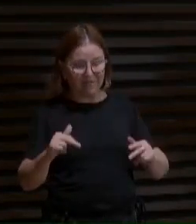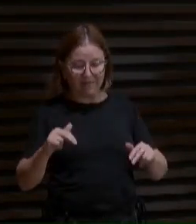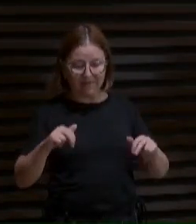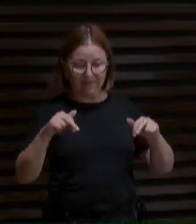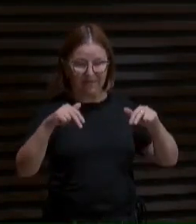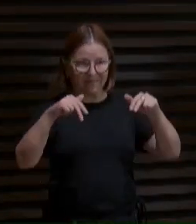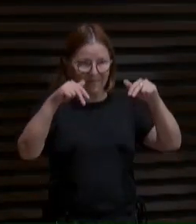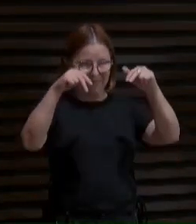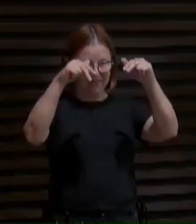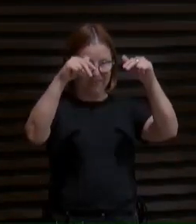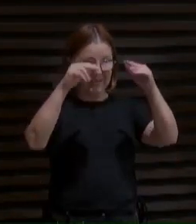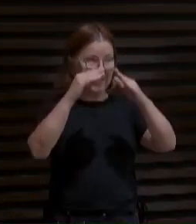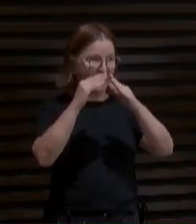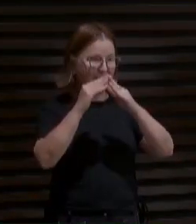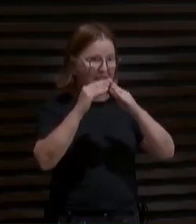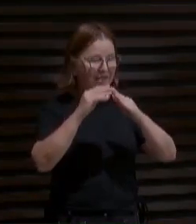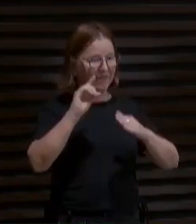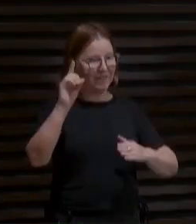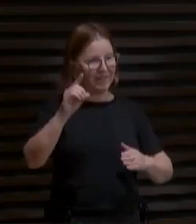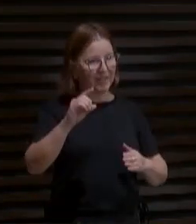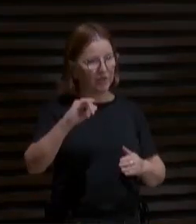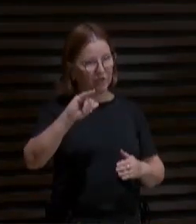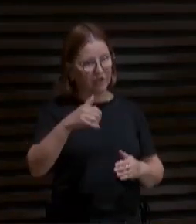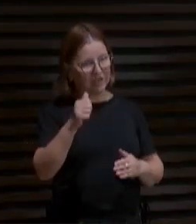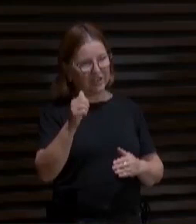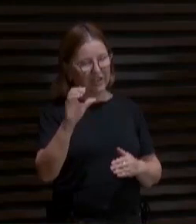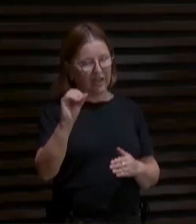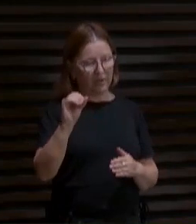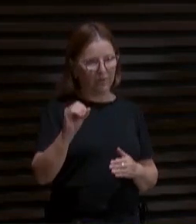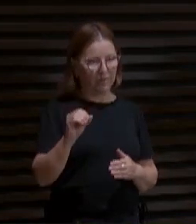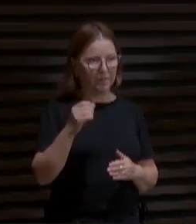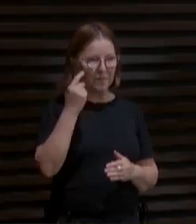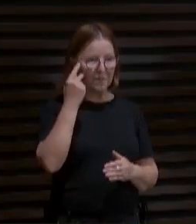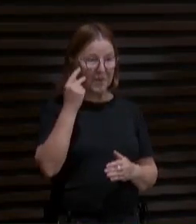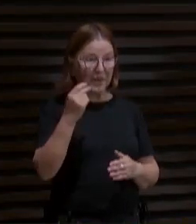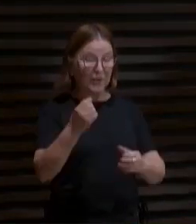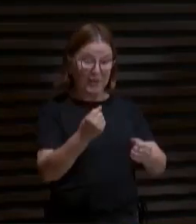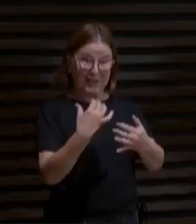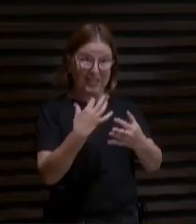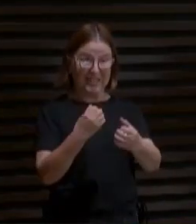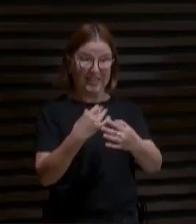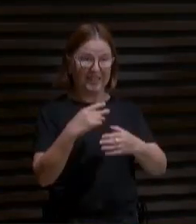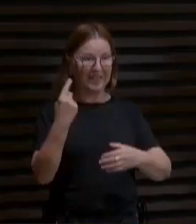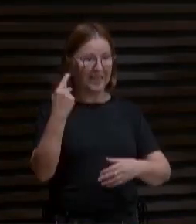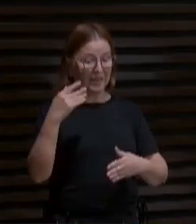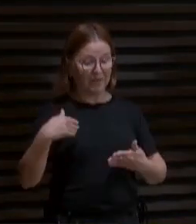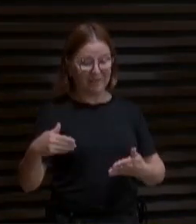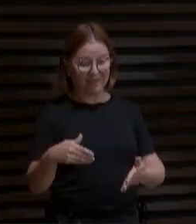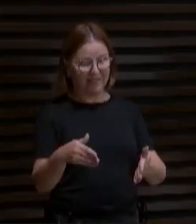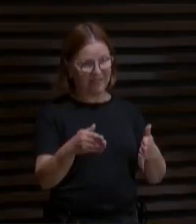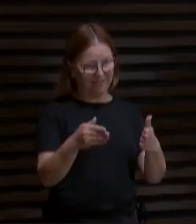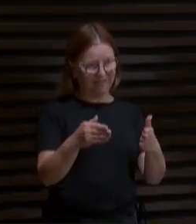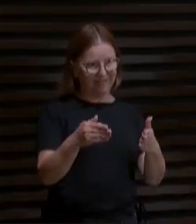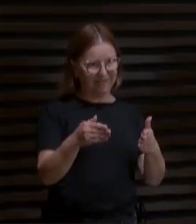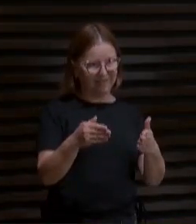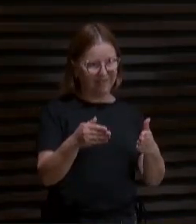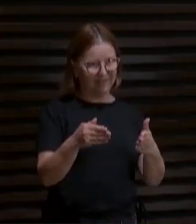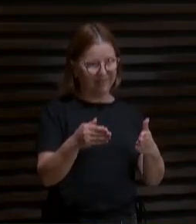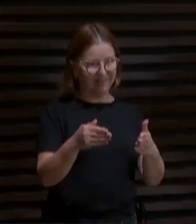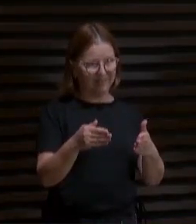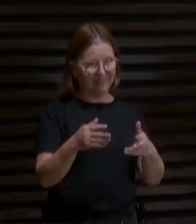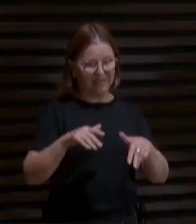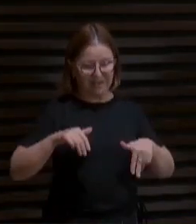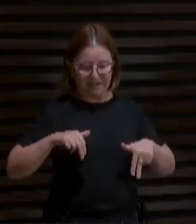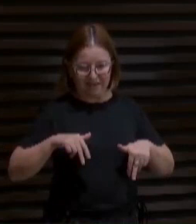e à casa do Deus de Jacó, para que nos ensine os seus caminhos e andemos